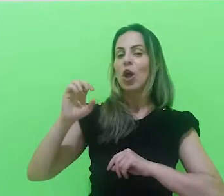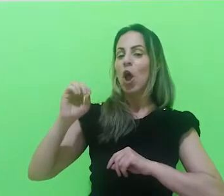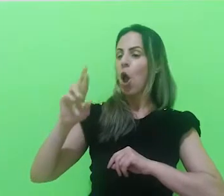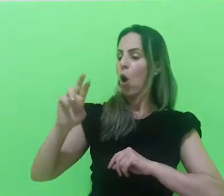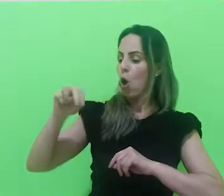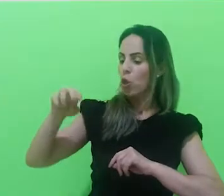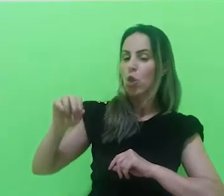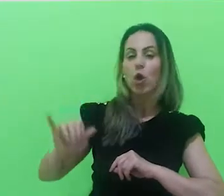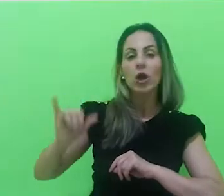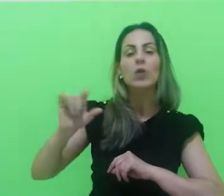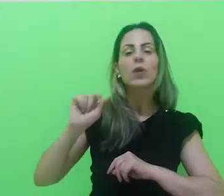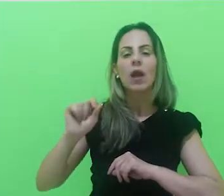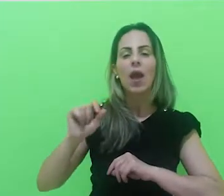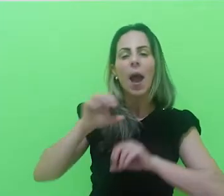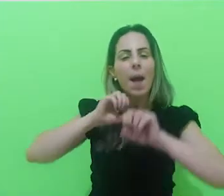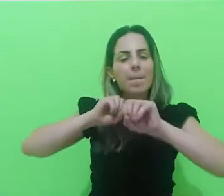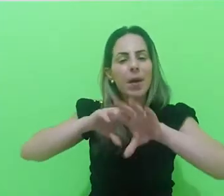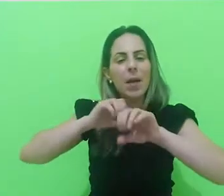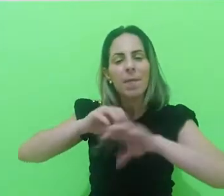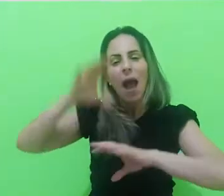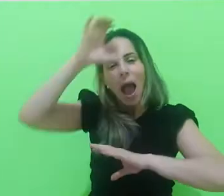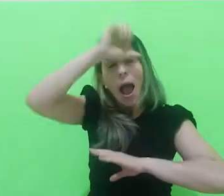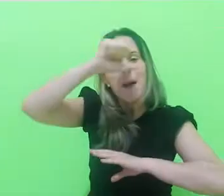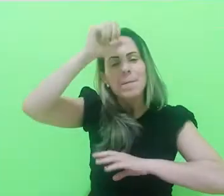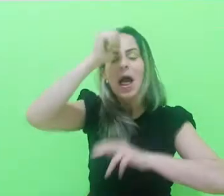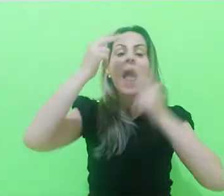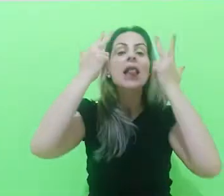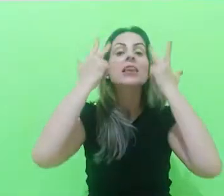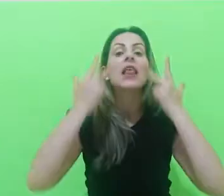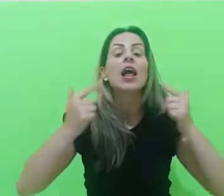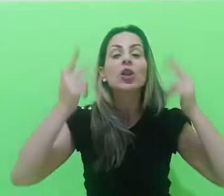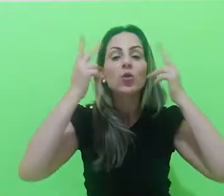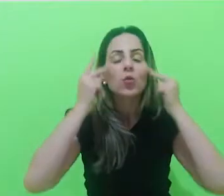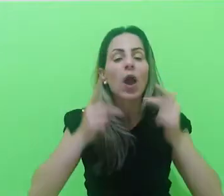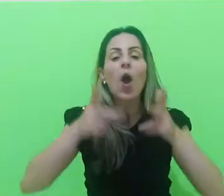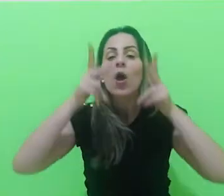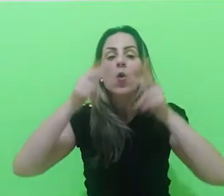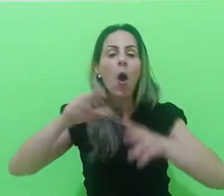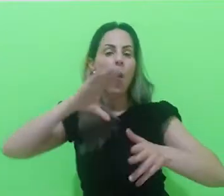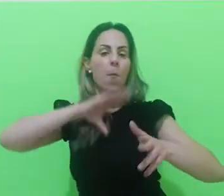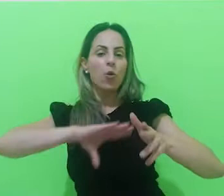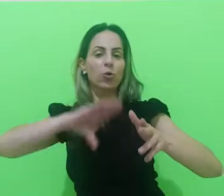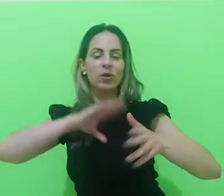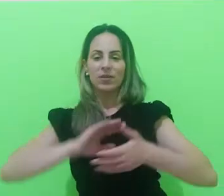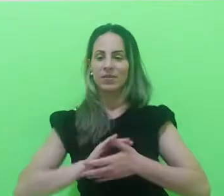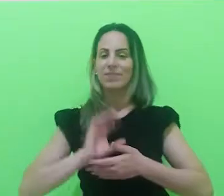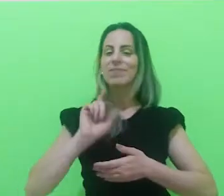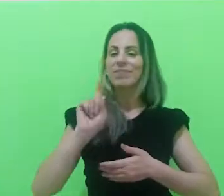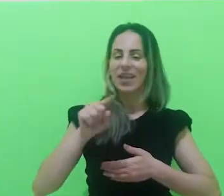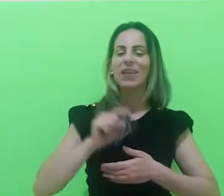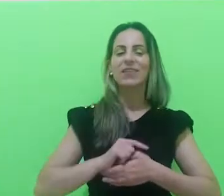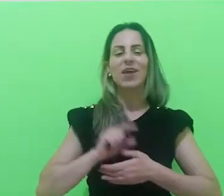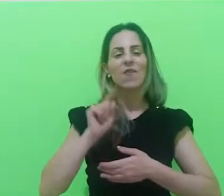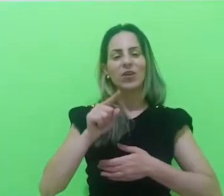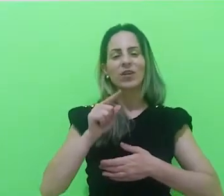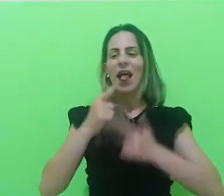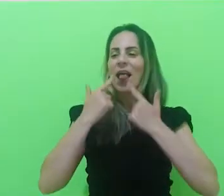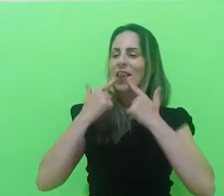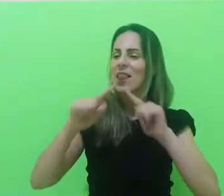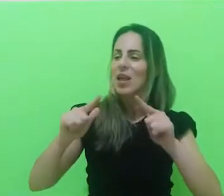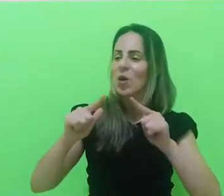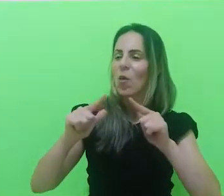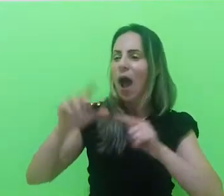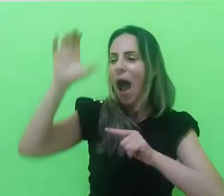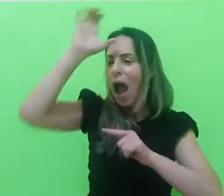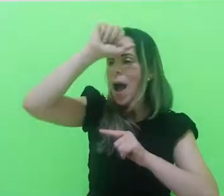Learning? Aprendizado natural. Assim como você aprendeu o português. Isso mesmo. Quando você aprende o idioma de